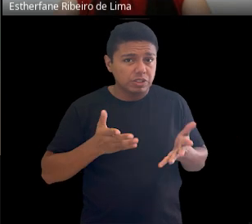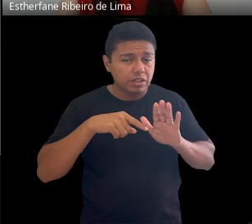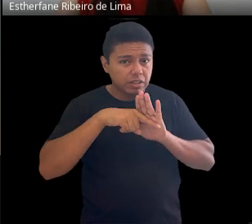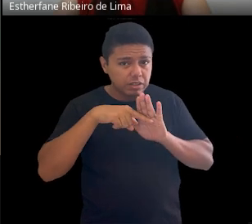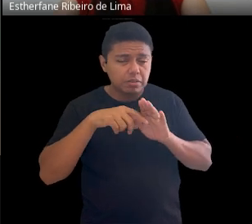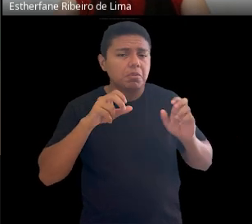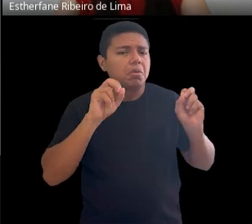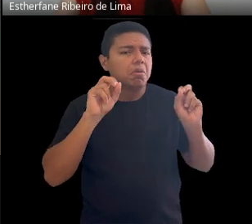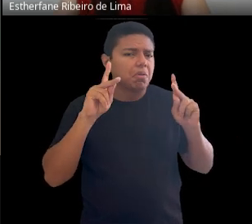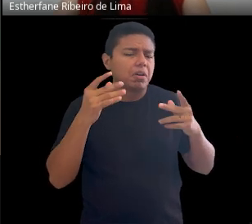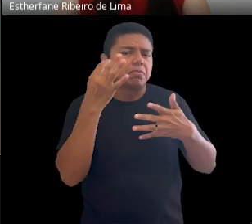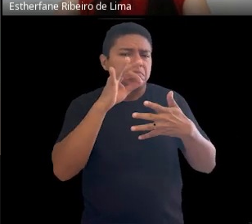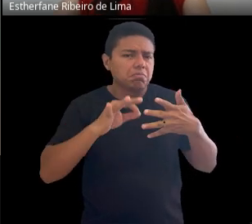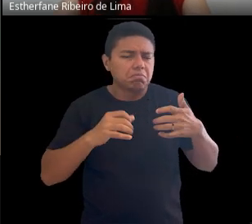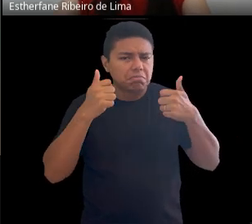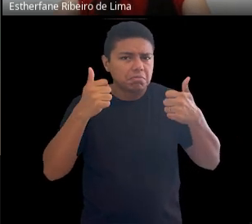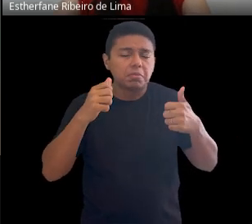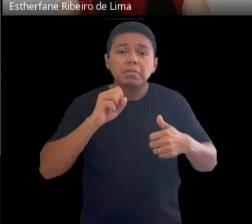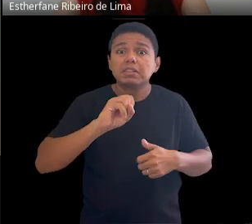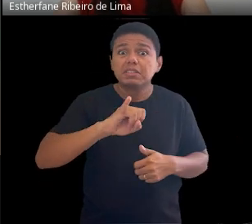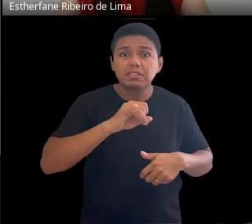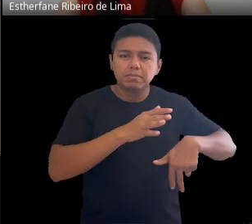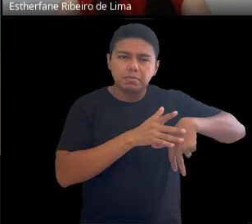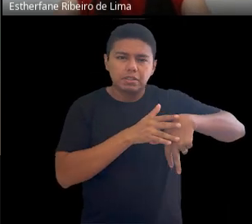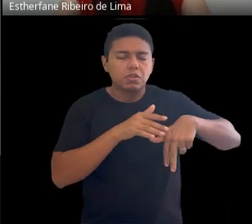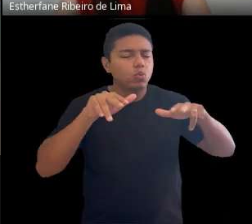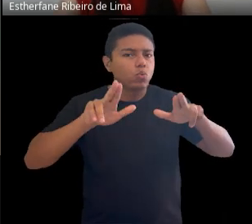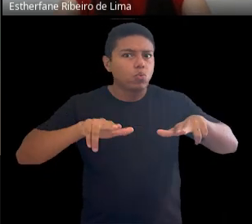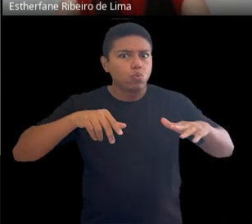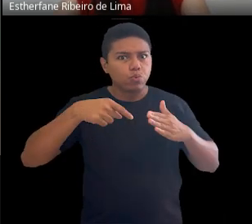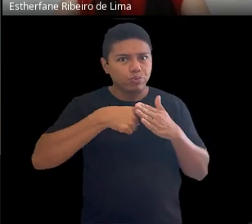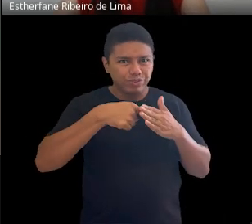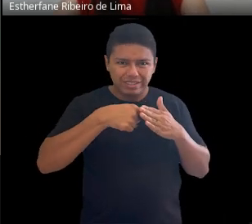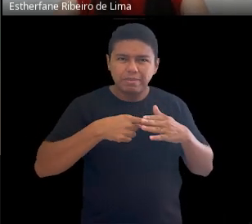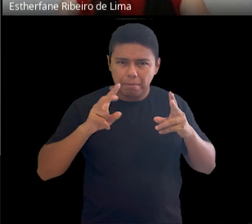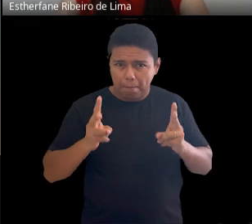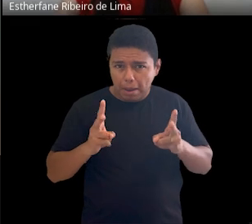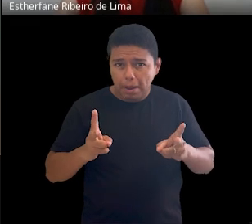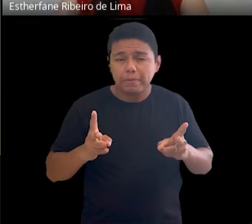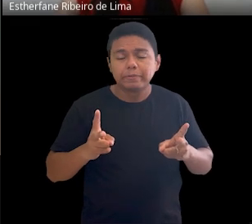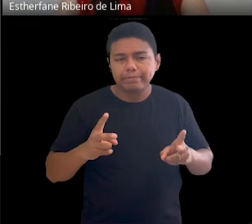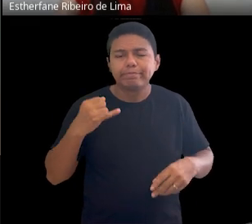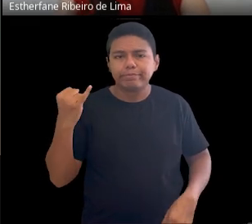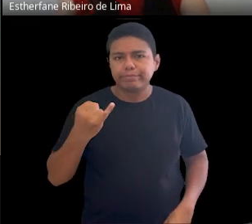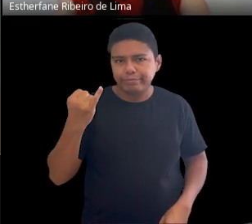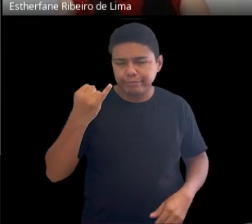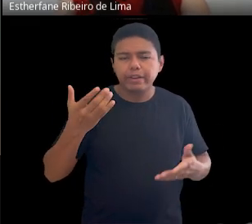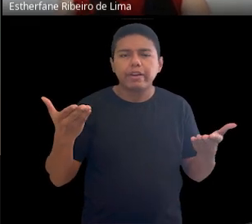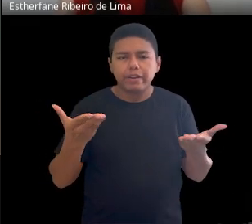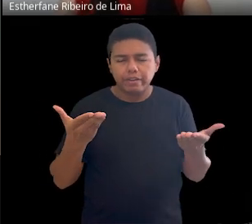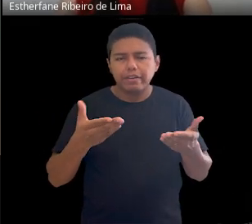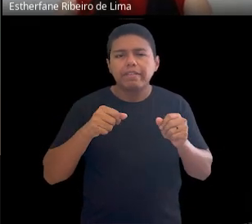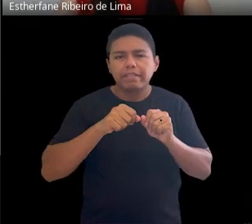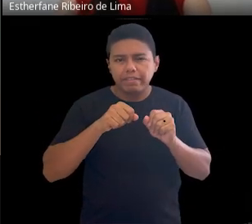não é preciso. Mas se pegamos uma paciente que nunca realizou Papa Nicolau, então é importante realizar nessa primeira consulta. E